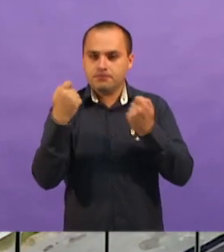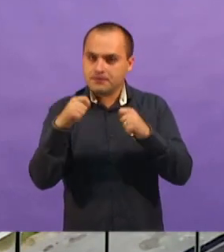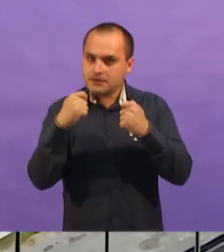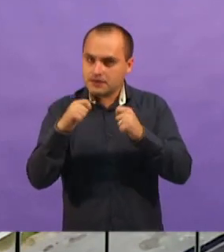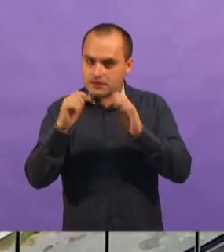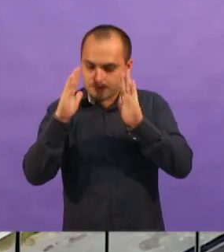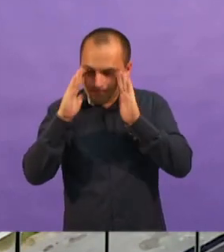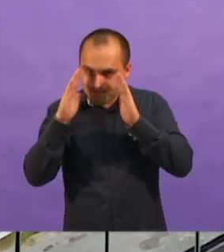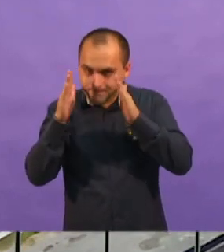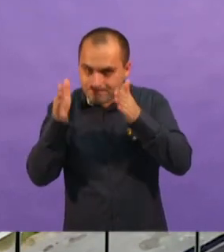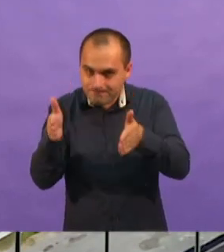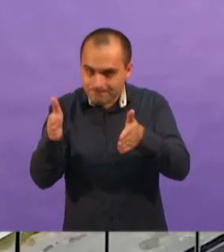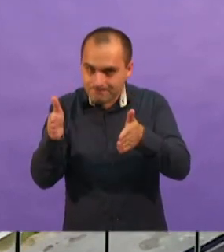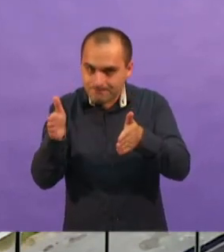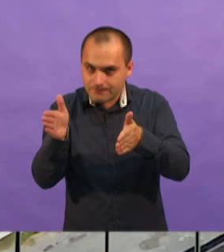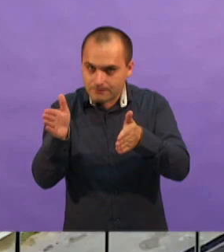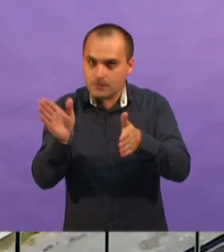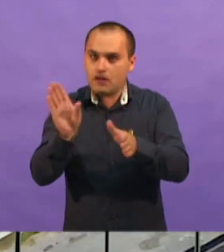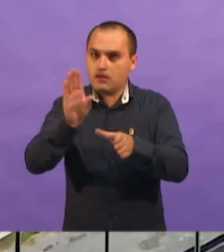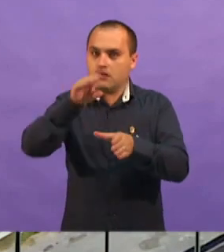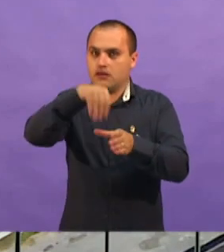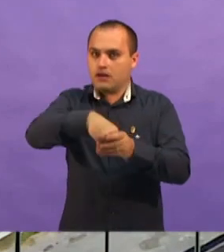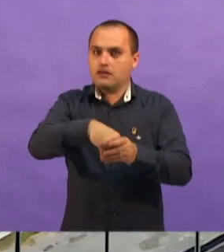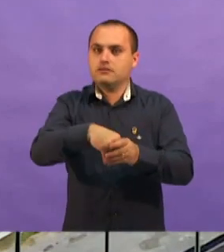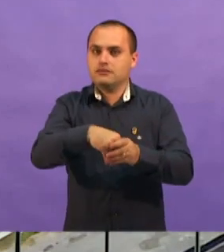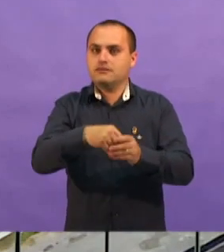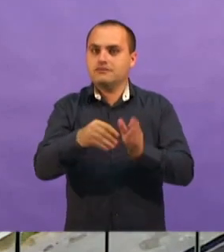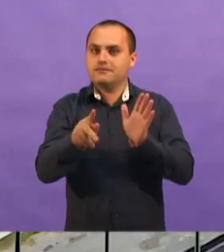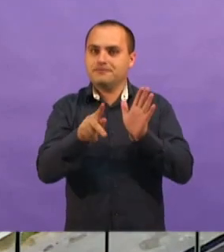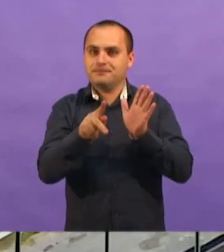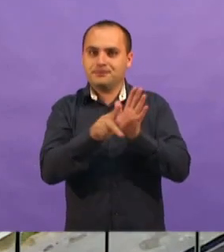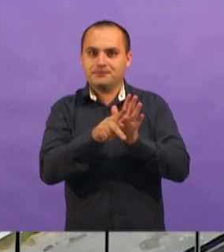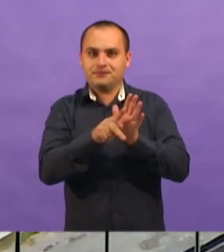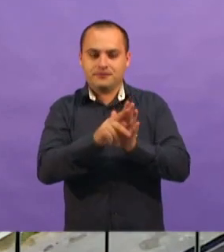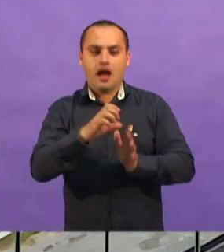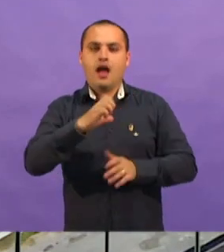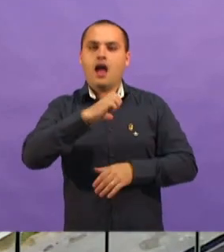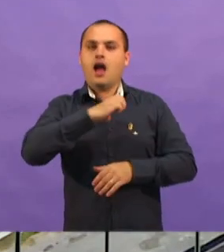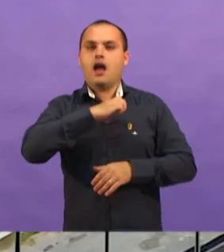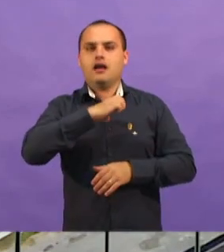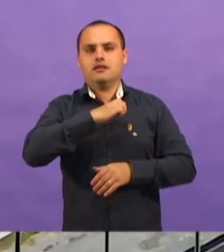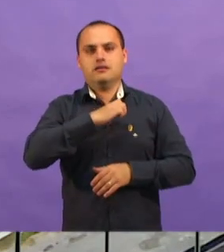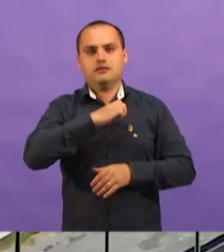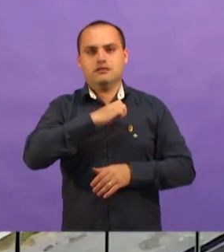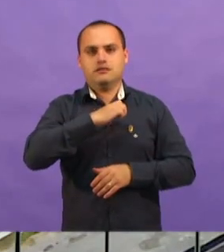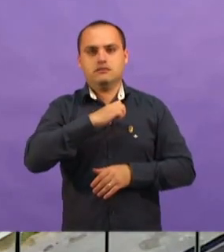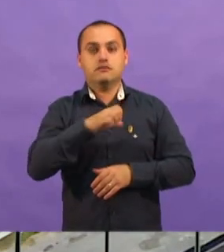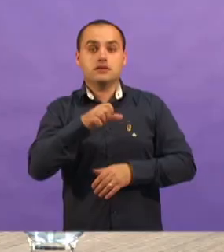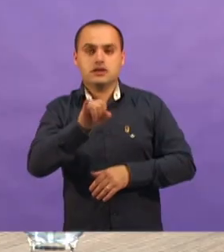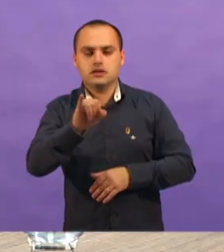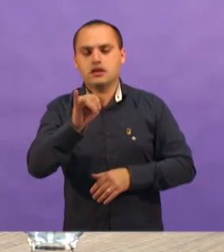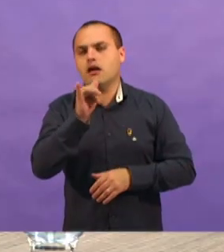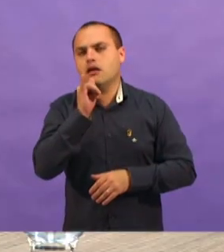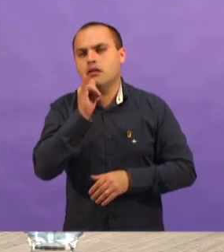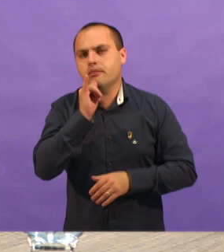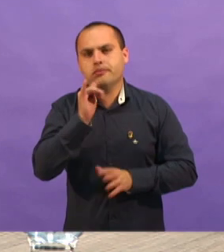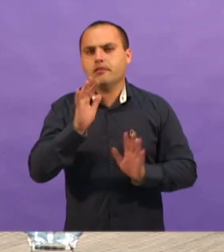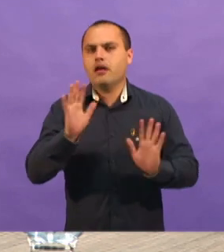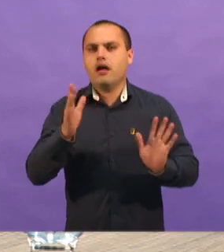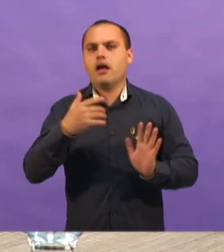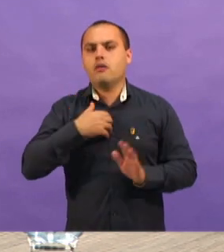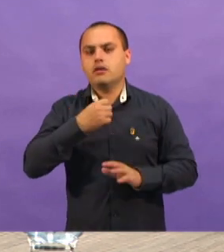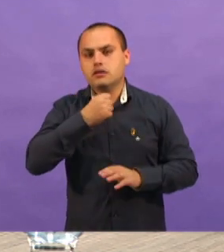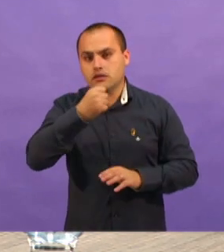de uma ética de historiadores. Se eu faço uma entrevista contigo e coloco